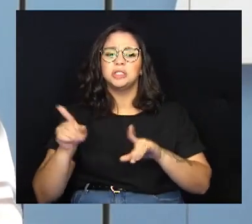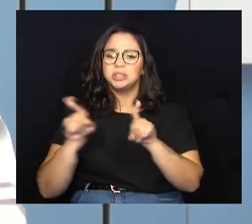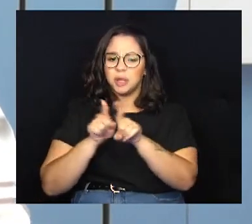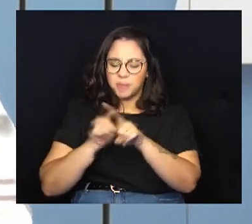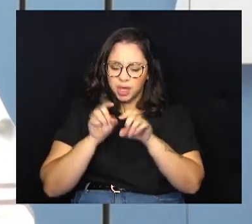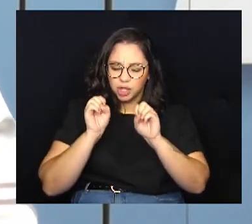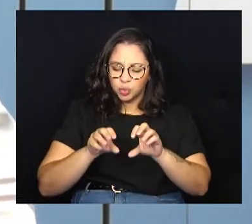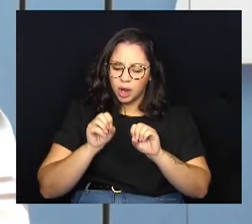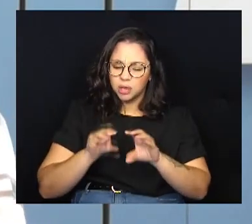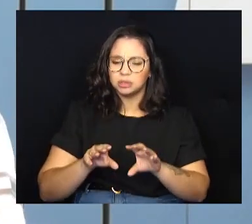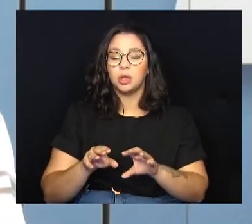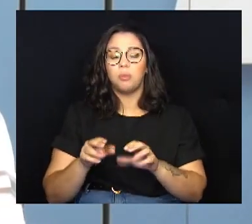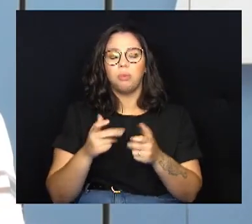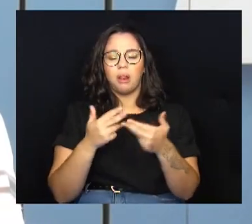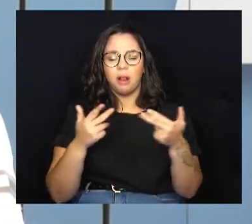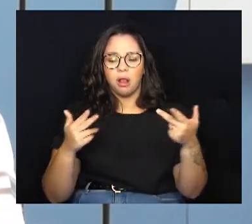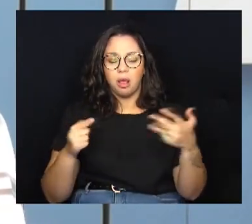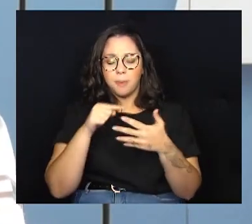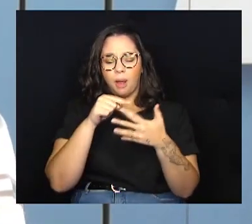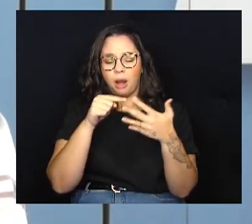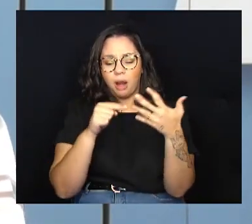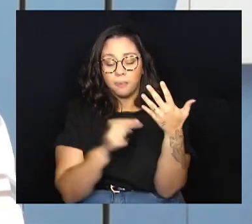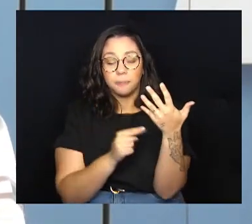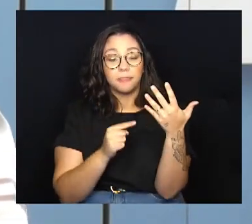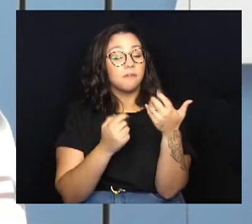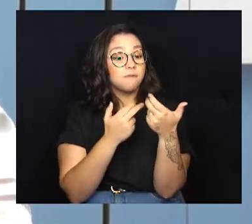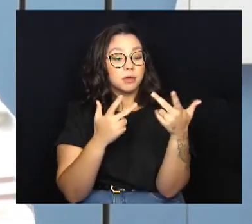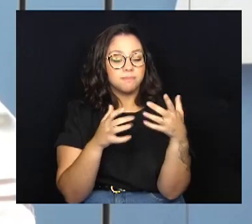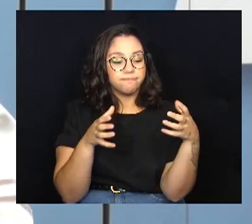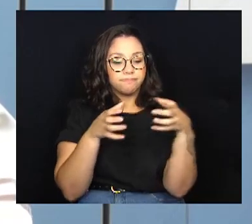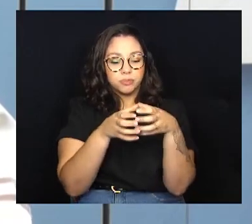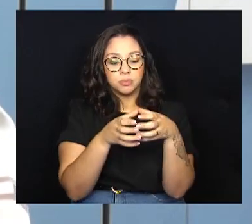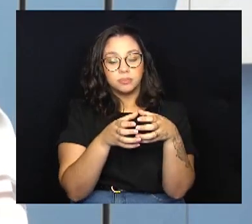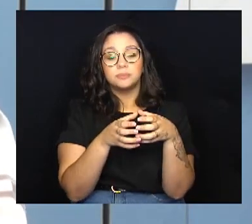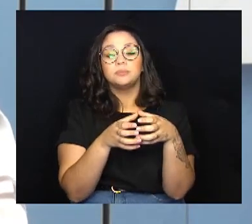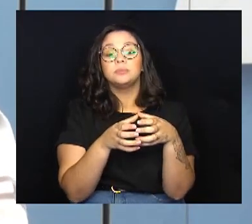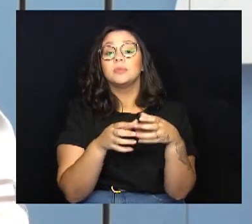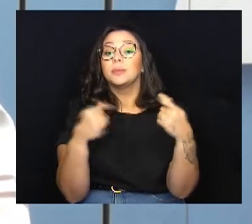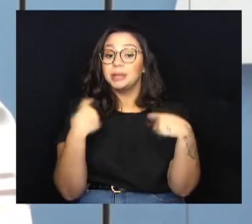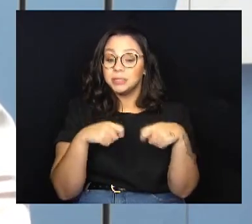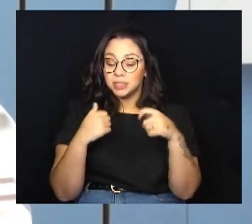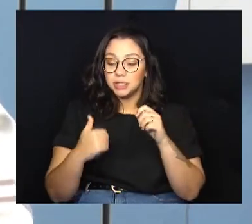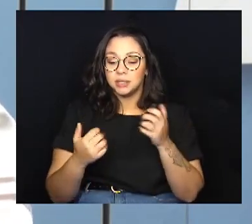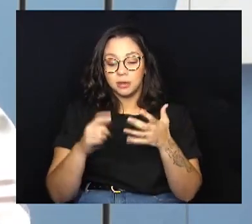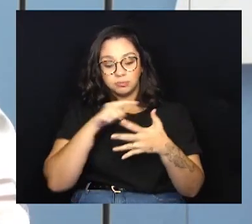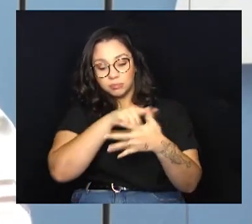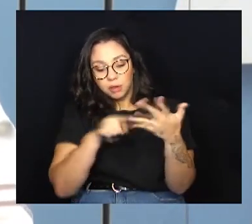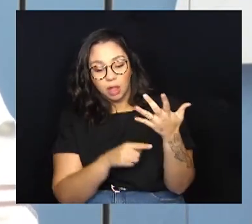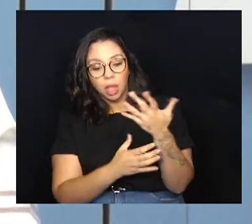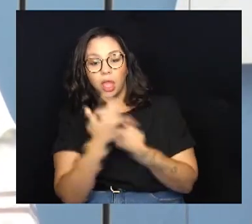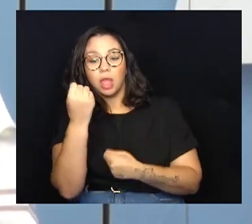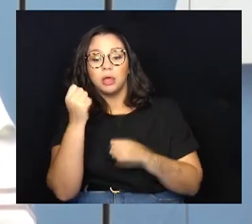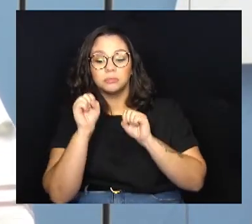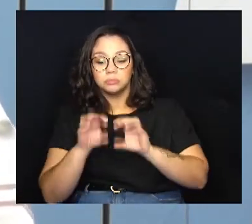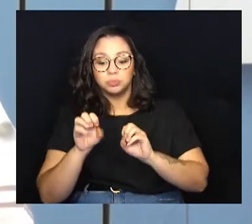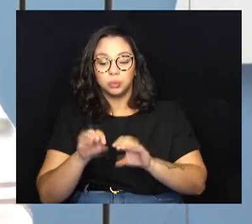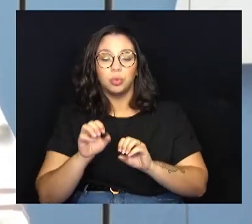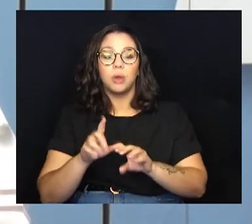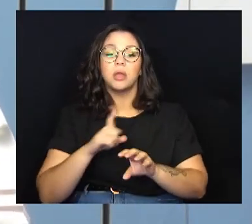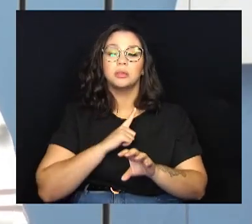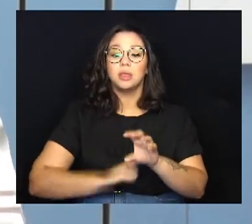da assistência social. E uma coisa muito importante, família. Cuidar das famílias